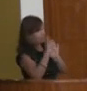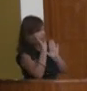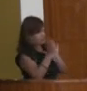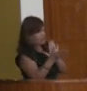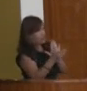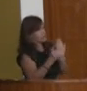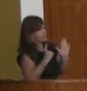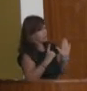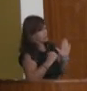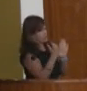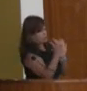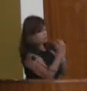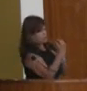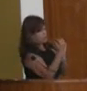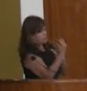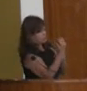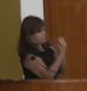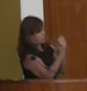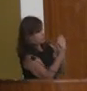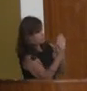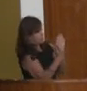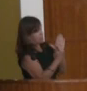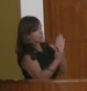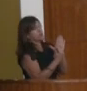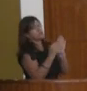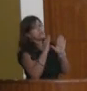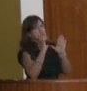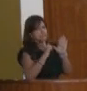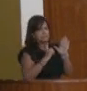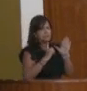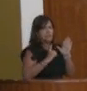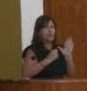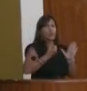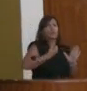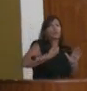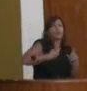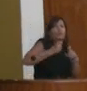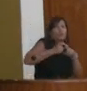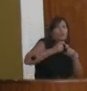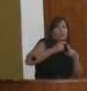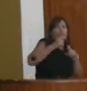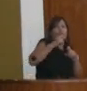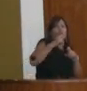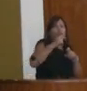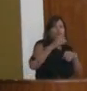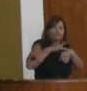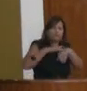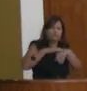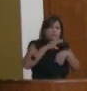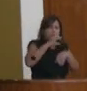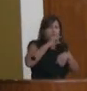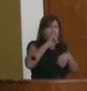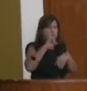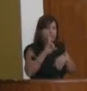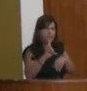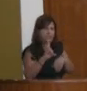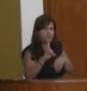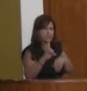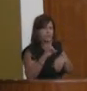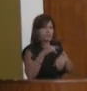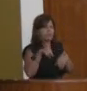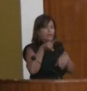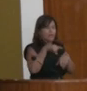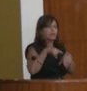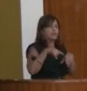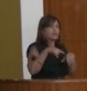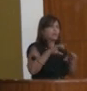com deficiência, com CID, tal, tal, tal. Depois, a Câmara de Vereadores foi ampliando a lei para